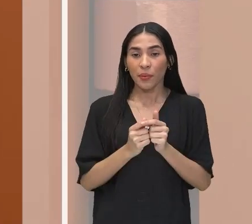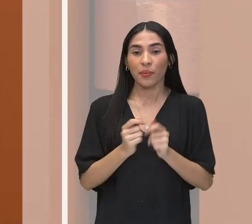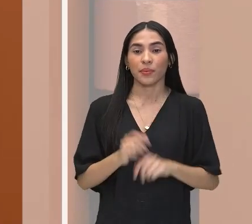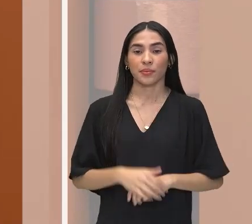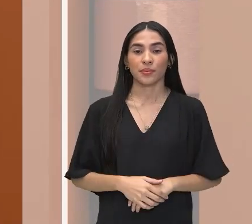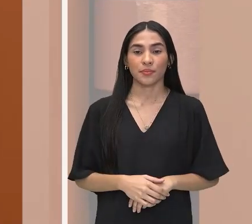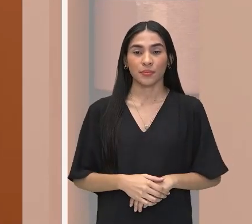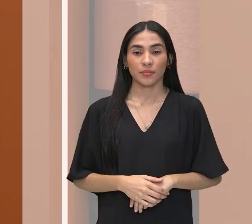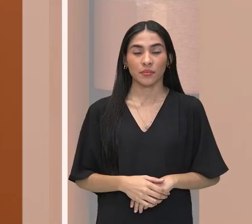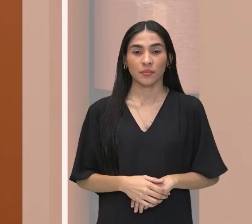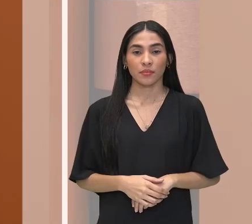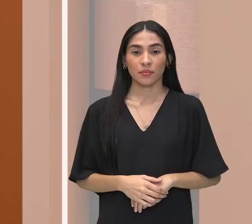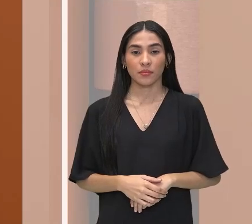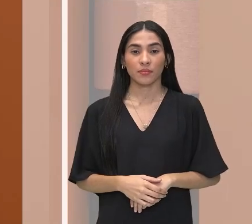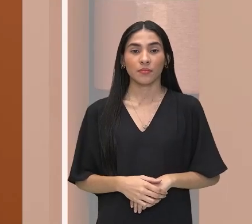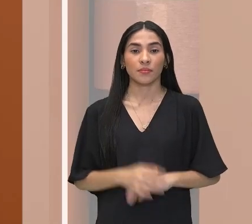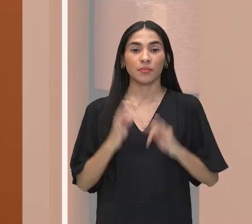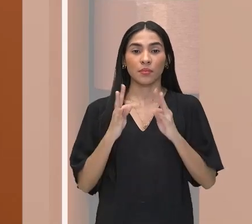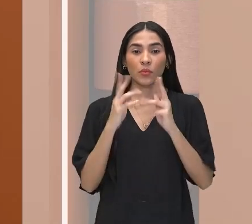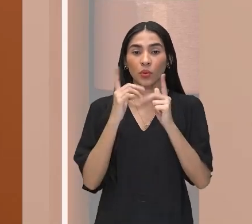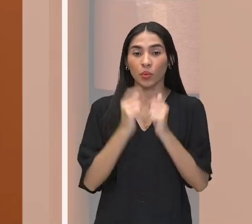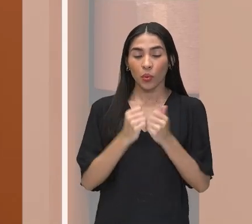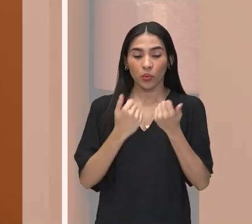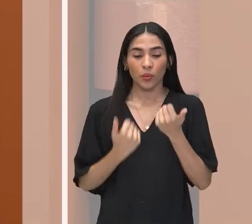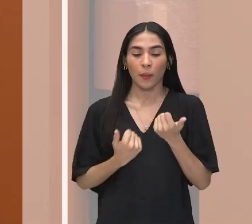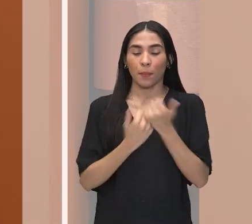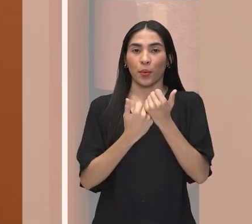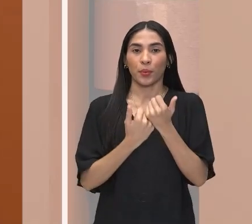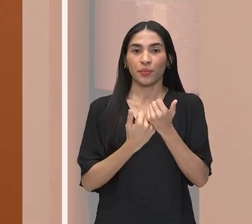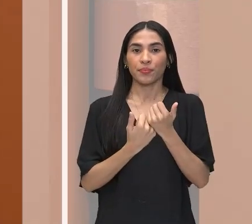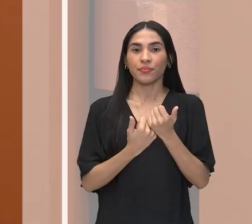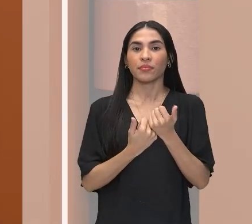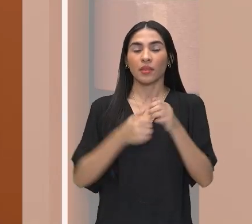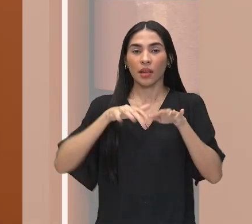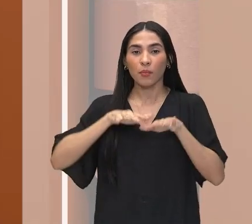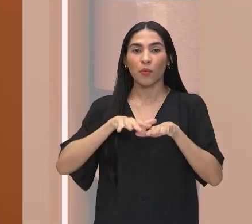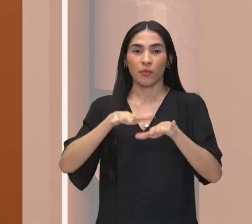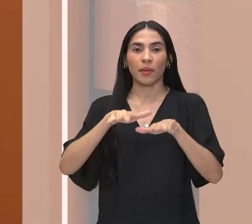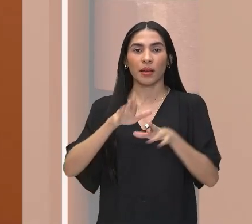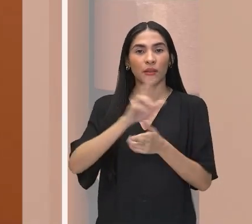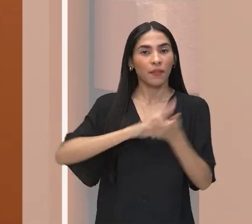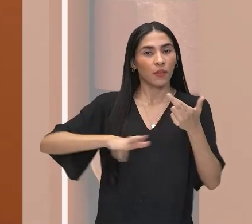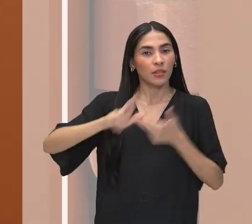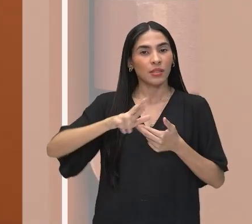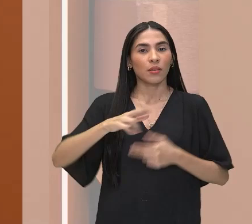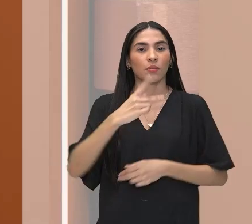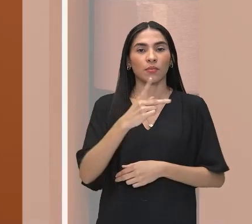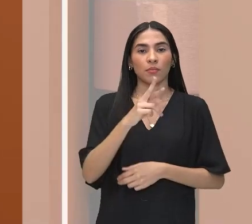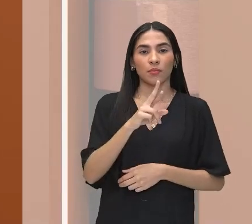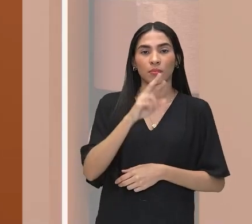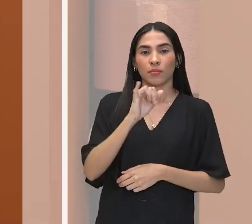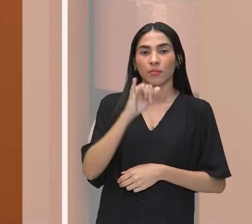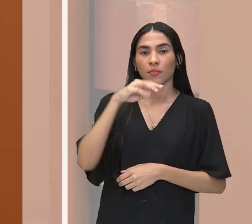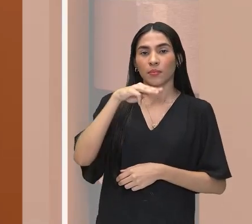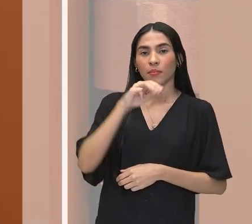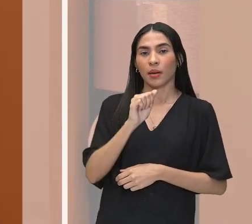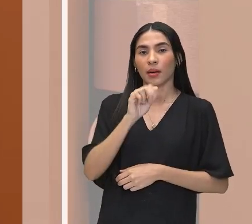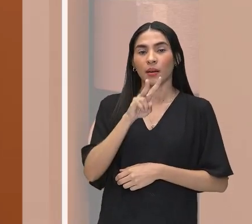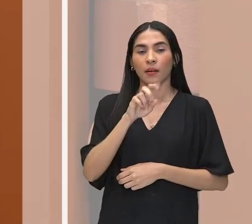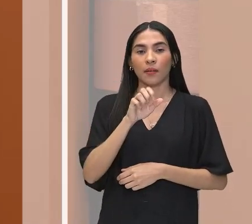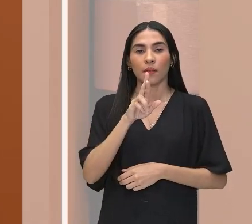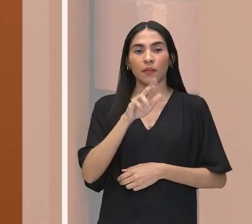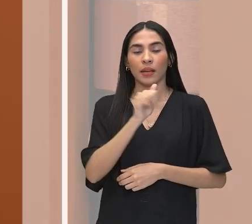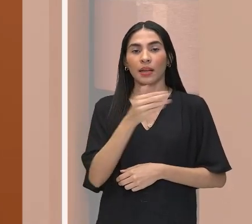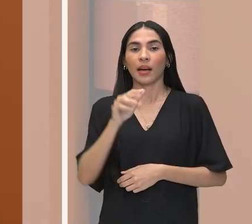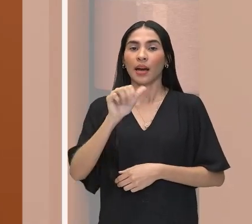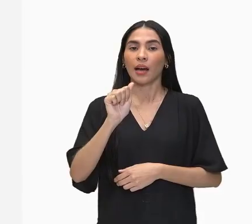manifestações, a todo esse apoio a essa manifestação da Primavera Árabe. Um outro exemplo